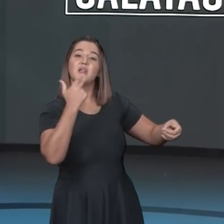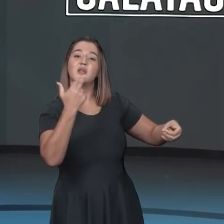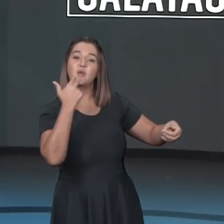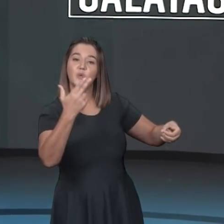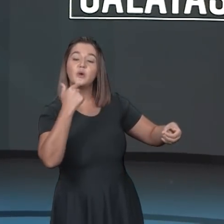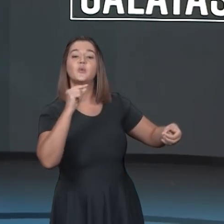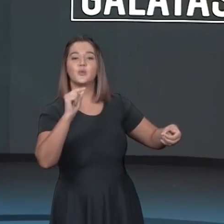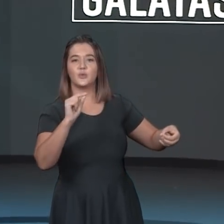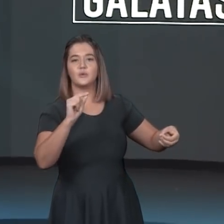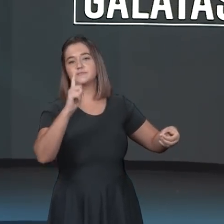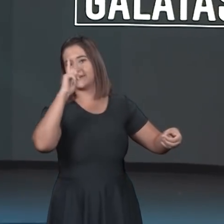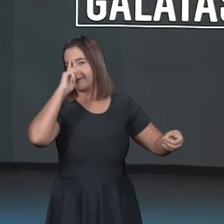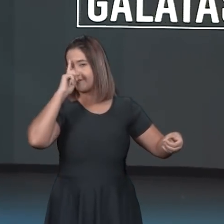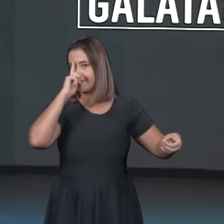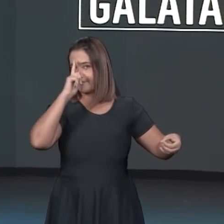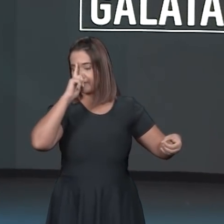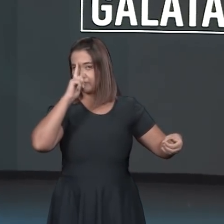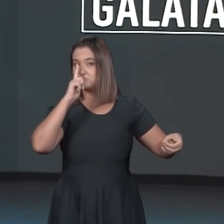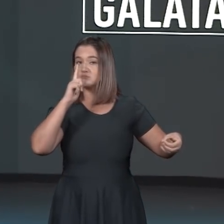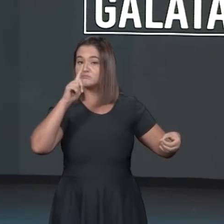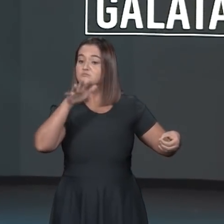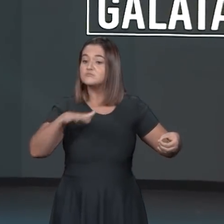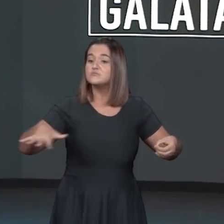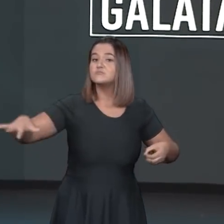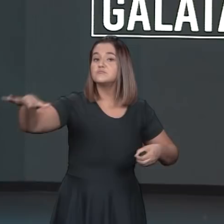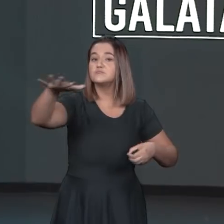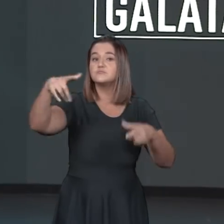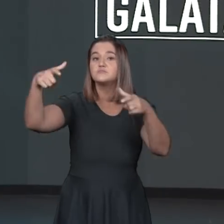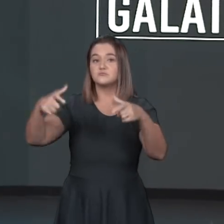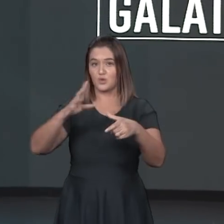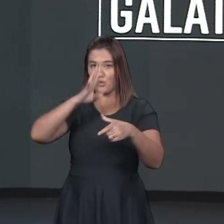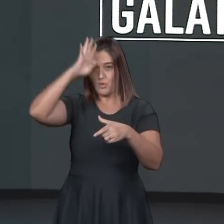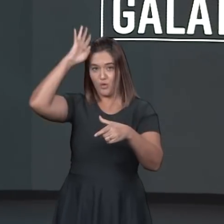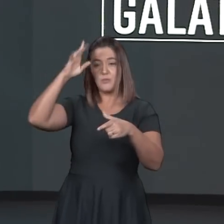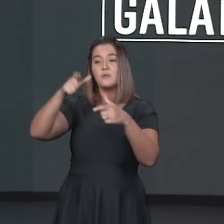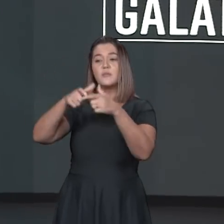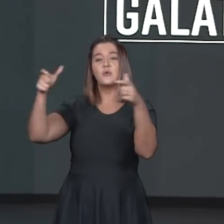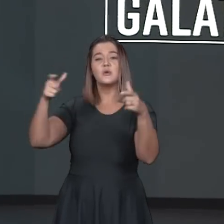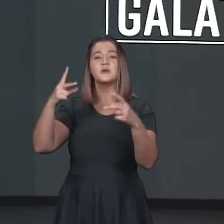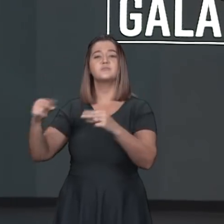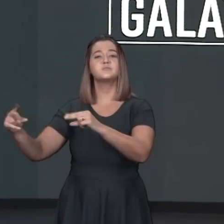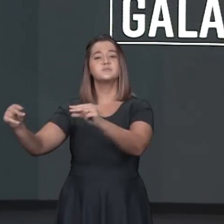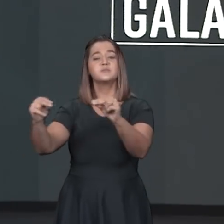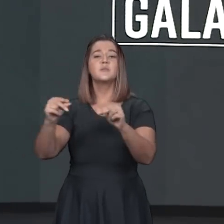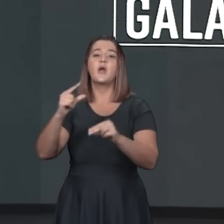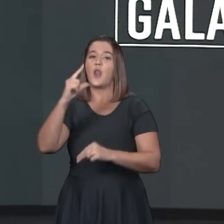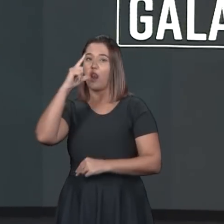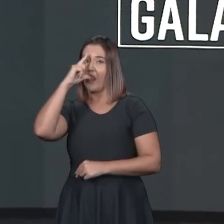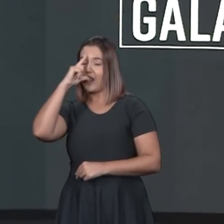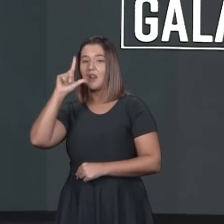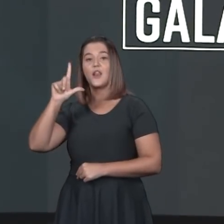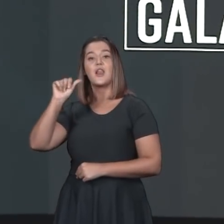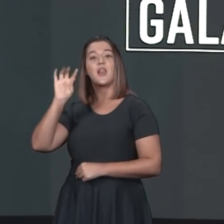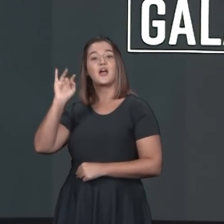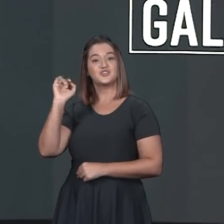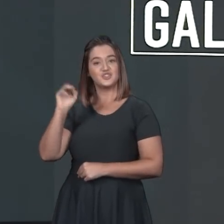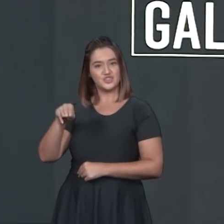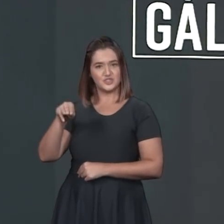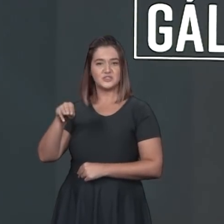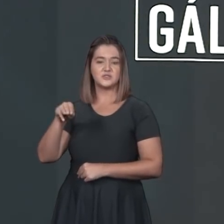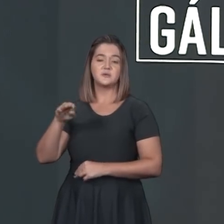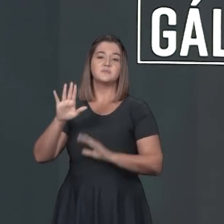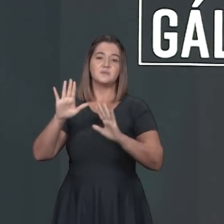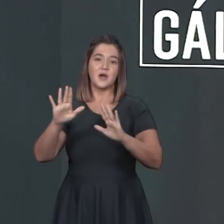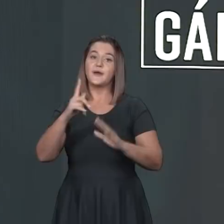Roma falar latim, o grego que era a língua mais falada na ocasião, como o inglês hoje, que é a língua mais difundida no mundo. Não a mais falada, nós temos